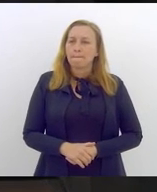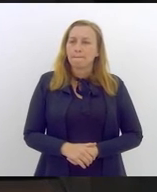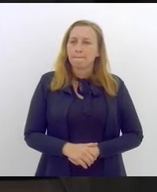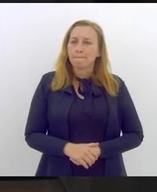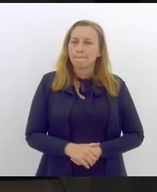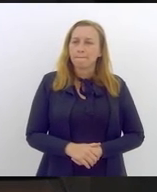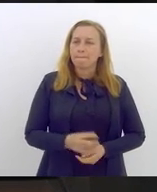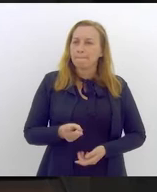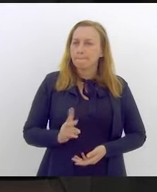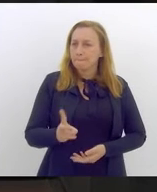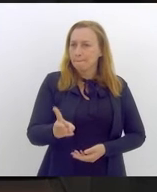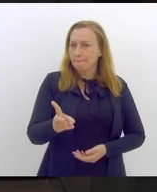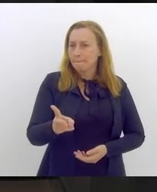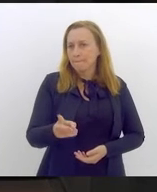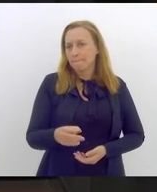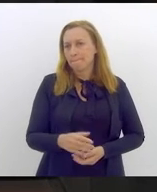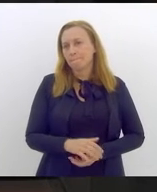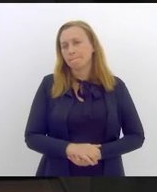mas continuamos